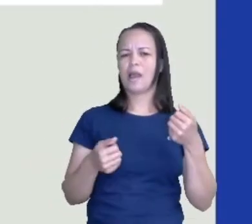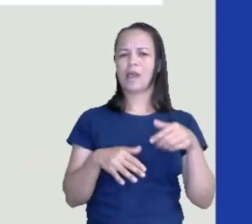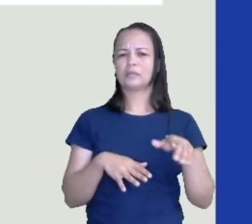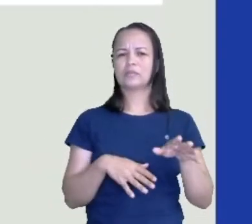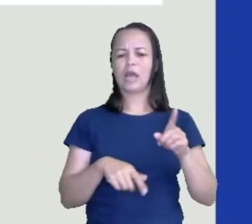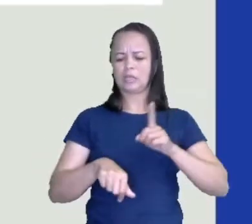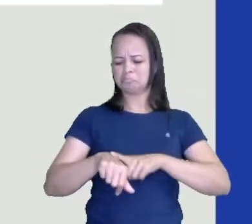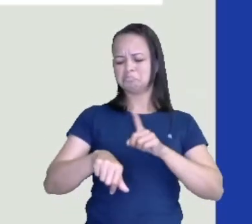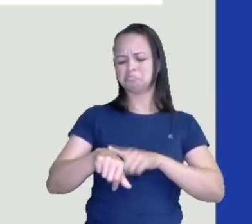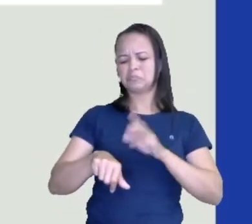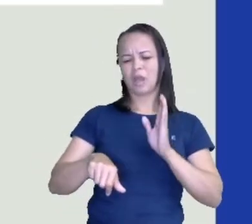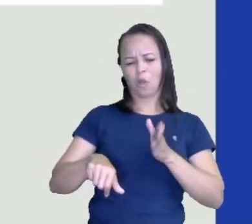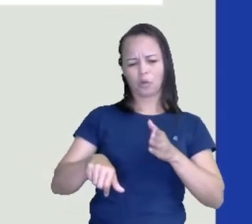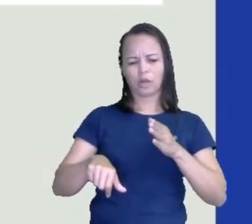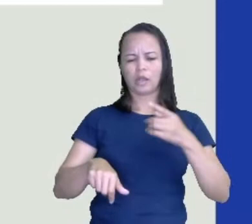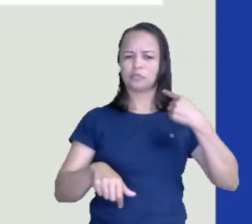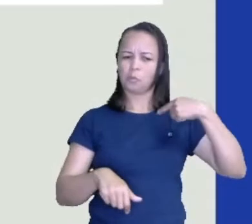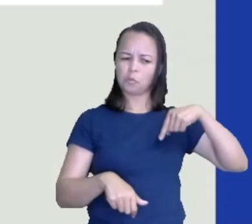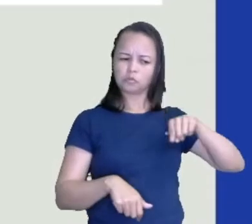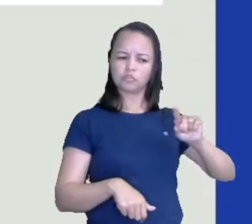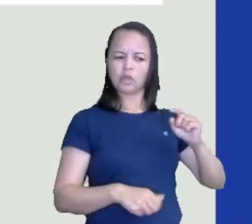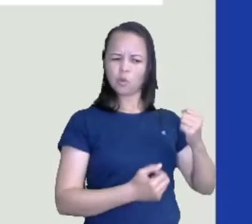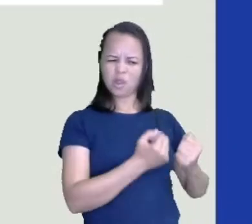estou puxando um carro.